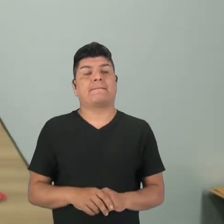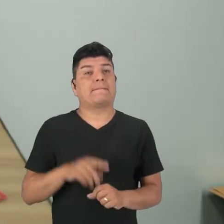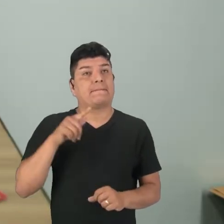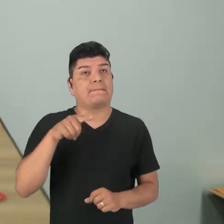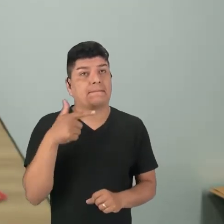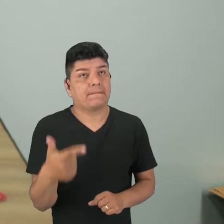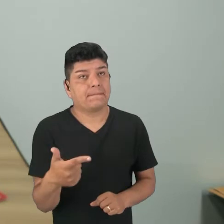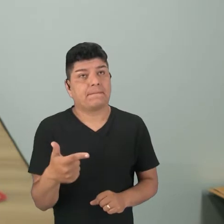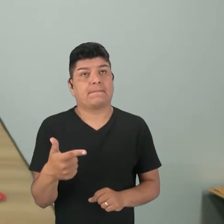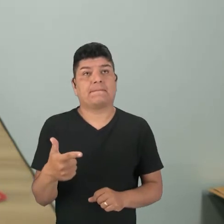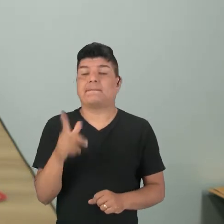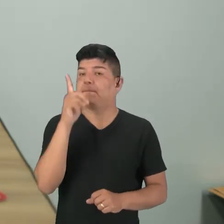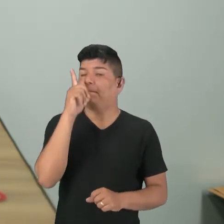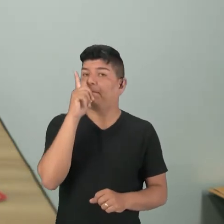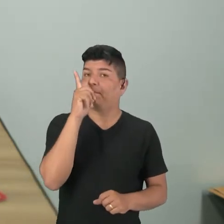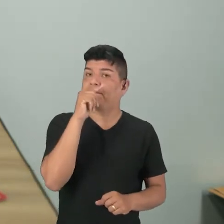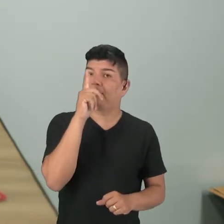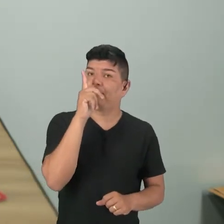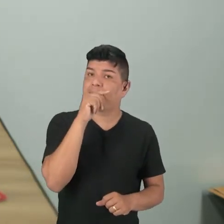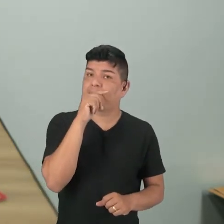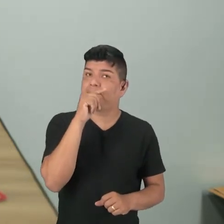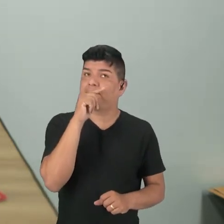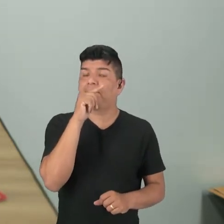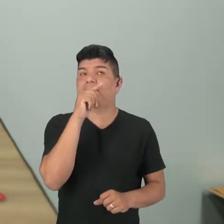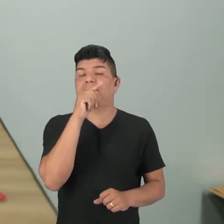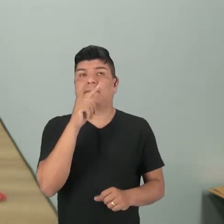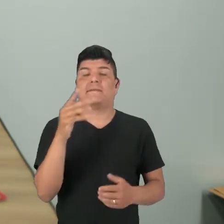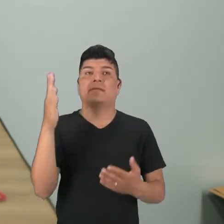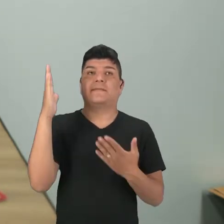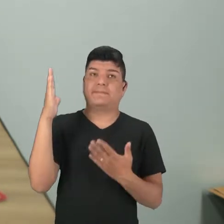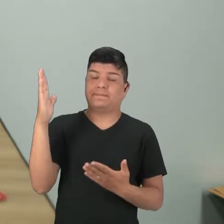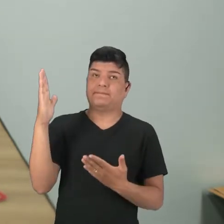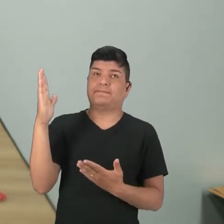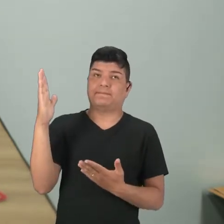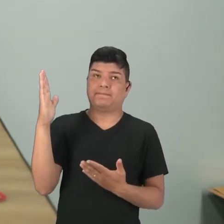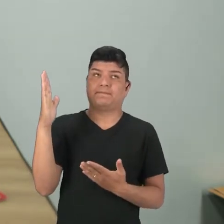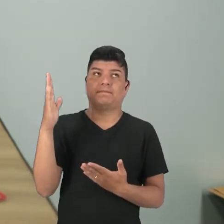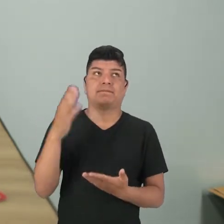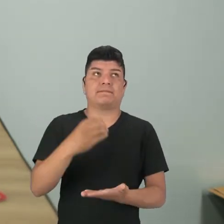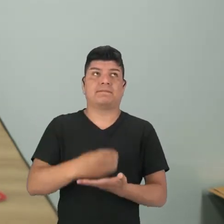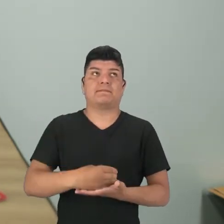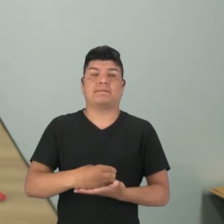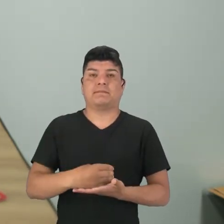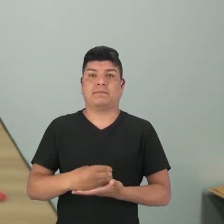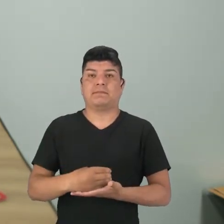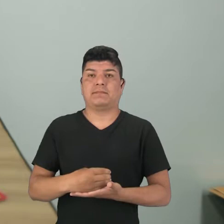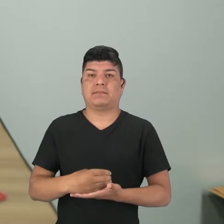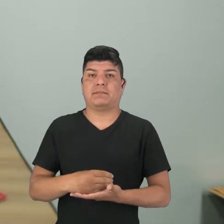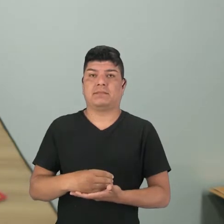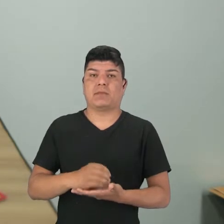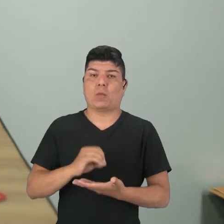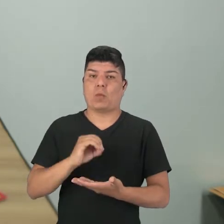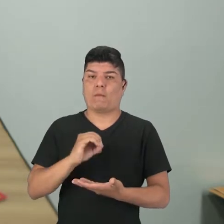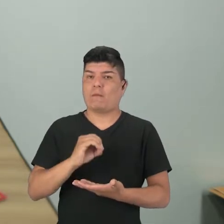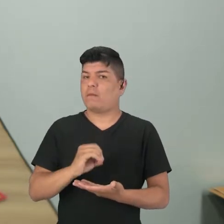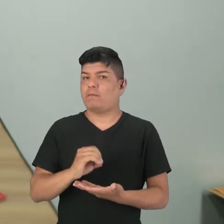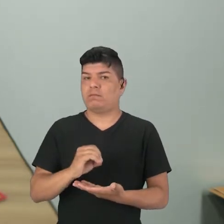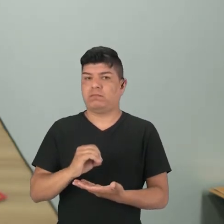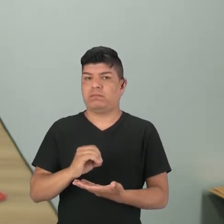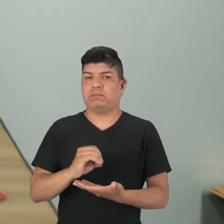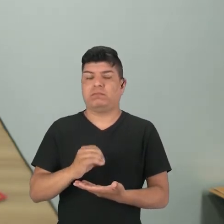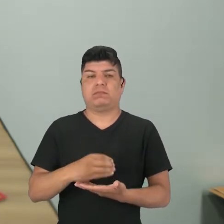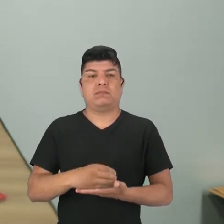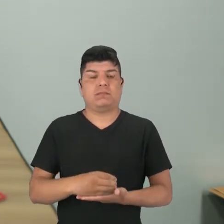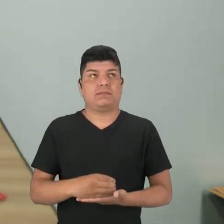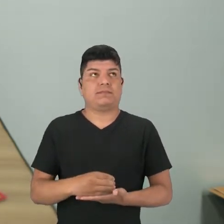Outra coisa, a água, né? Você vê aqui, ó, um copo vazio, né?